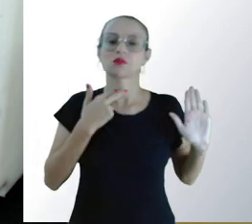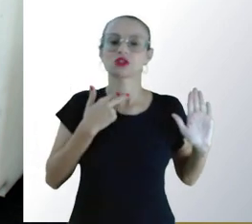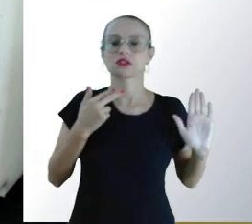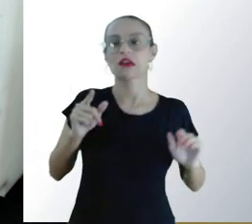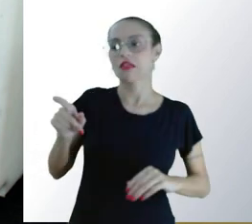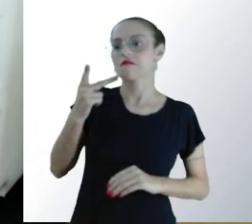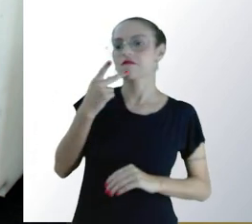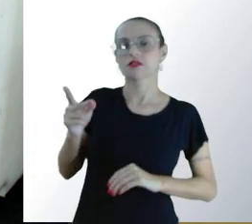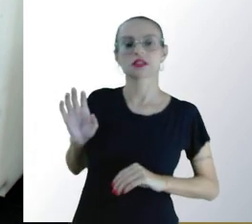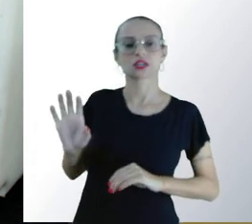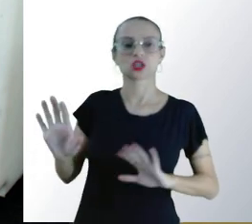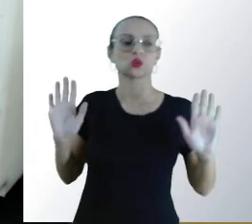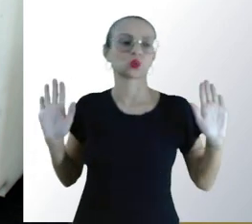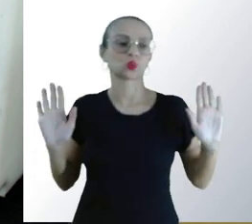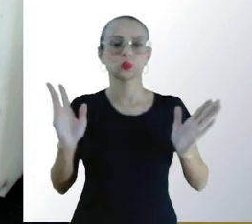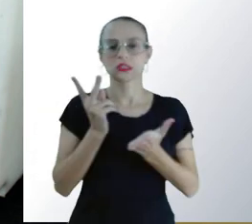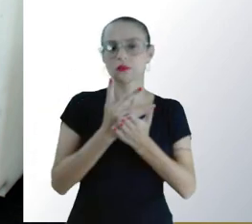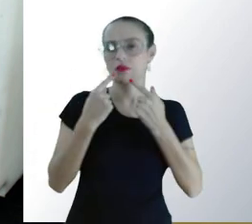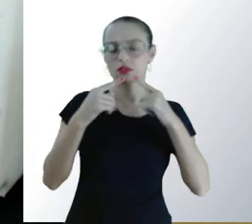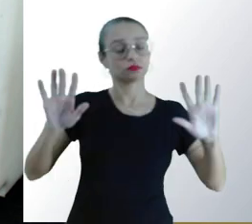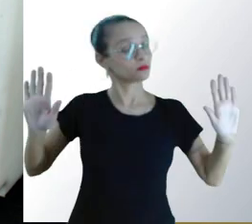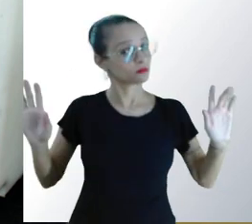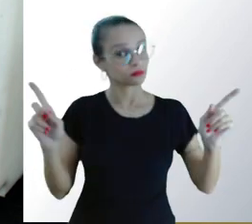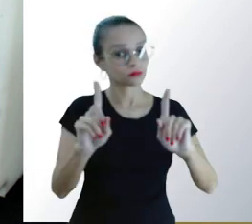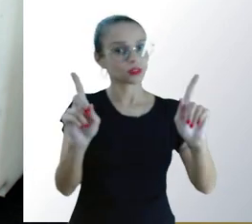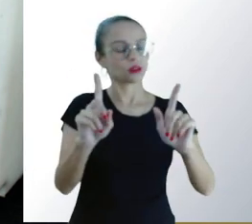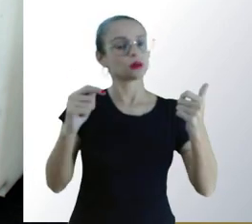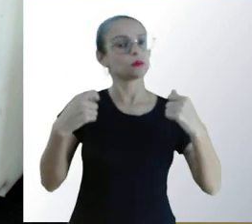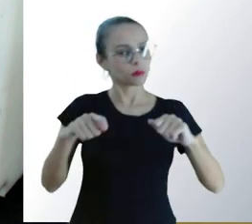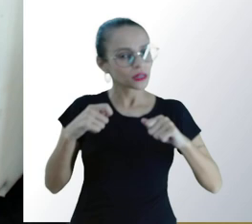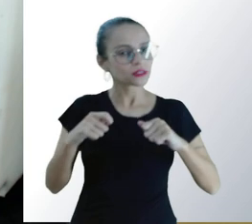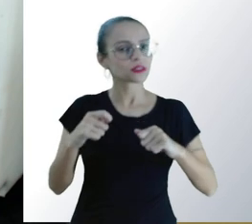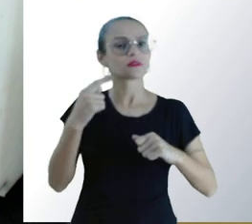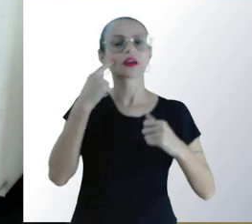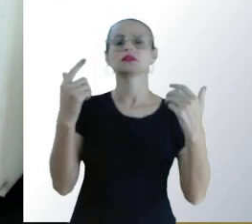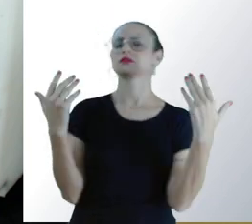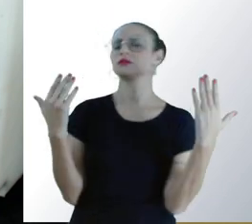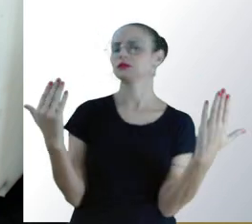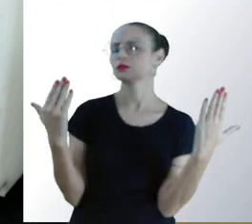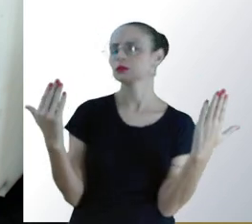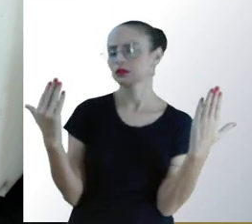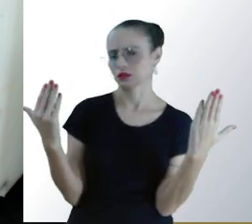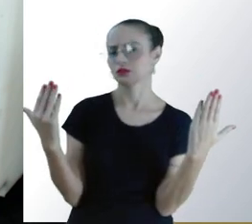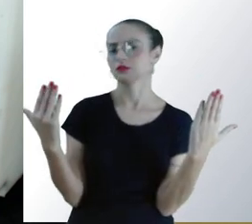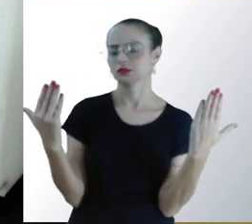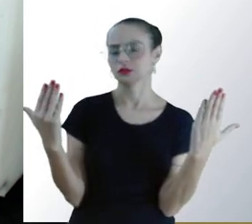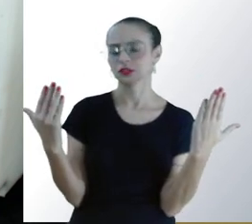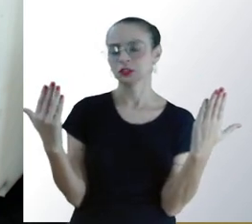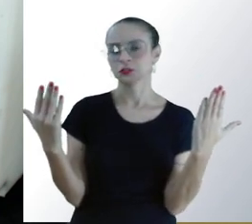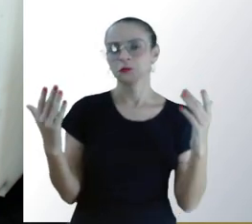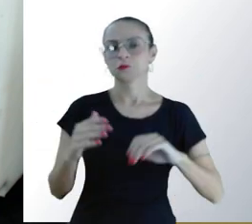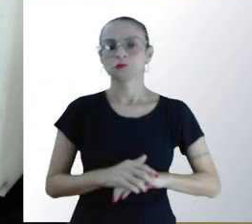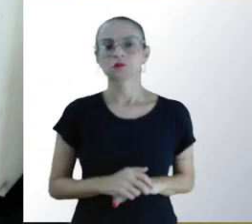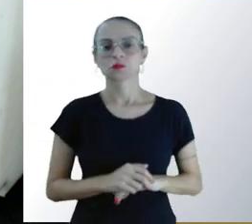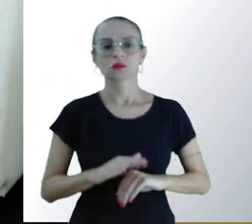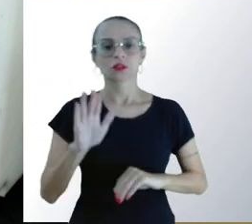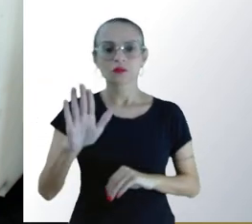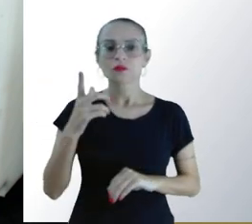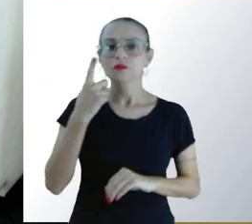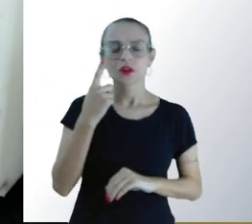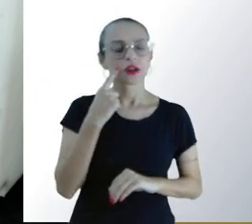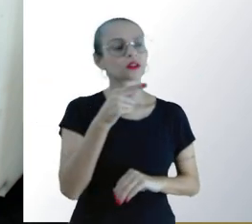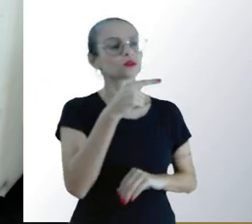está falando, mas sempre reclamou. Não, eu preciso trabalhar com a suspeita, né? E aí, ouvindo, né,